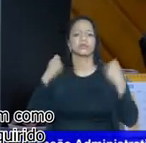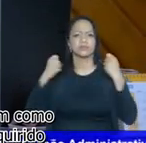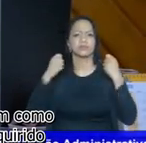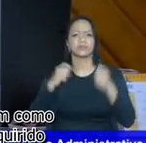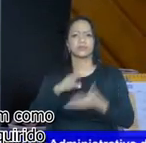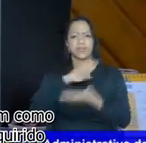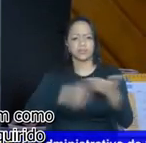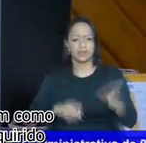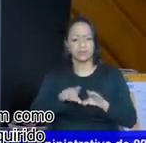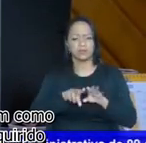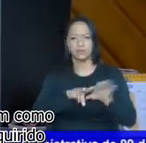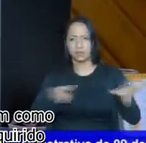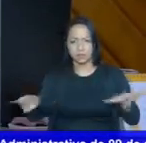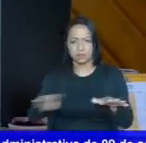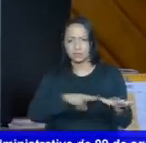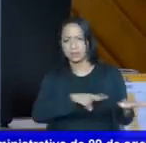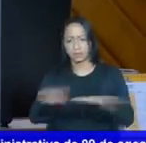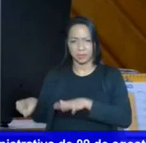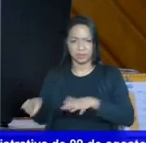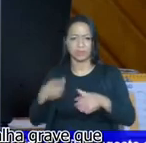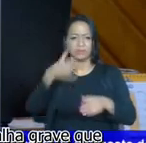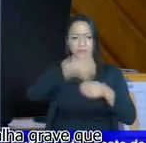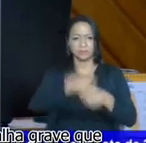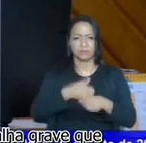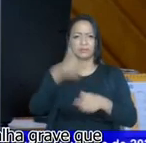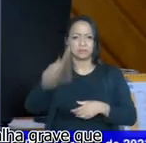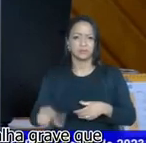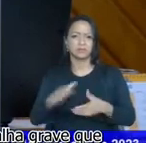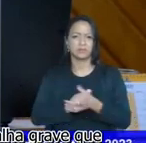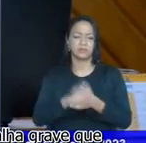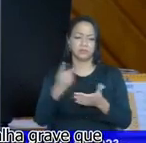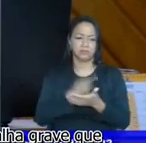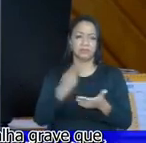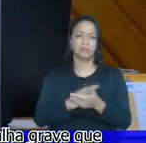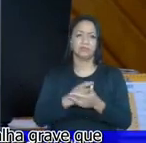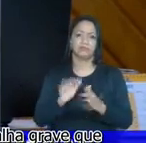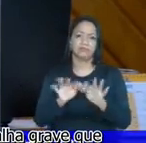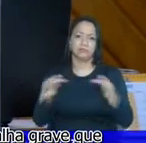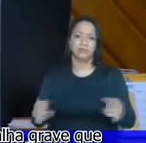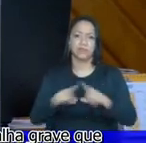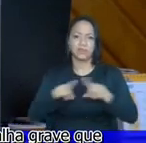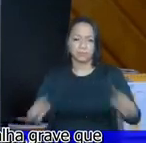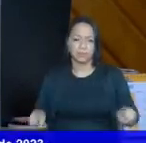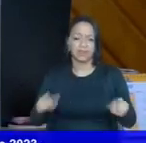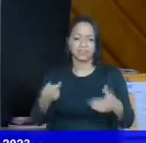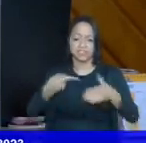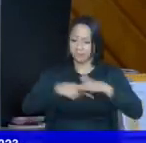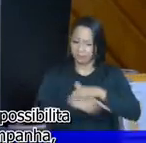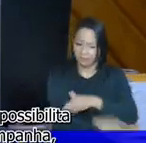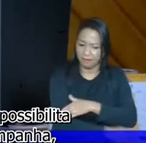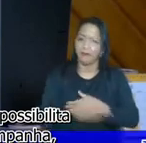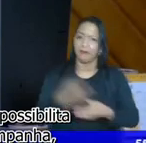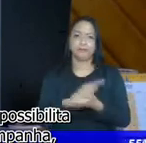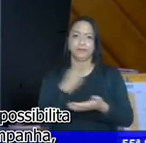relatório semanal do combustível supostamente adquirido. Repito, não se trata de mera irregularidade formal, mas de falha grave, que